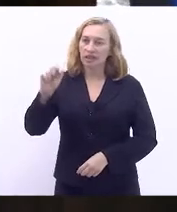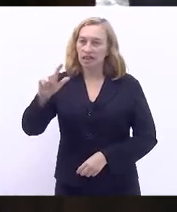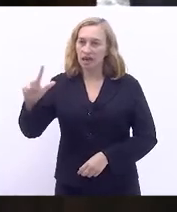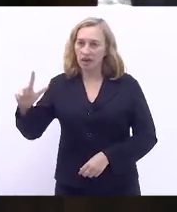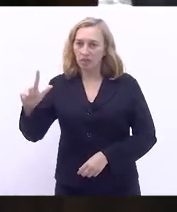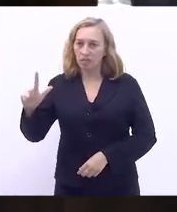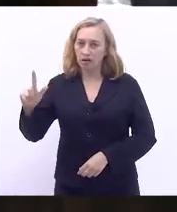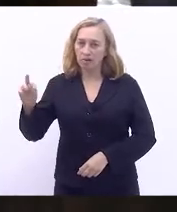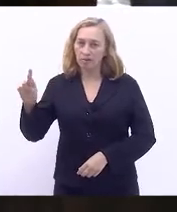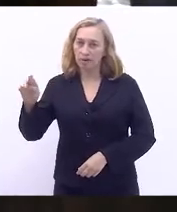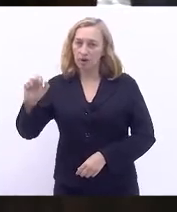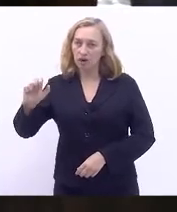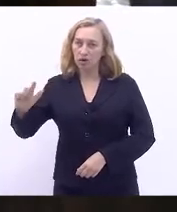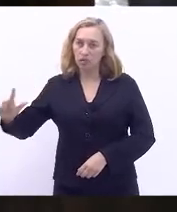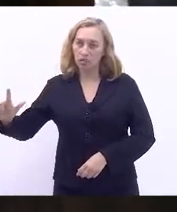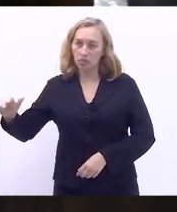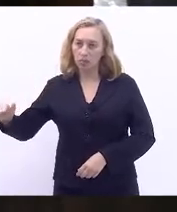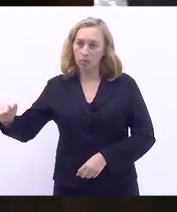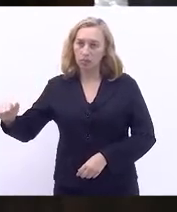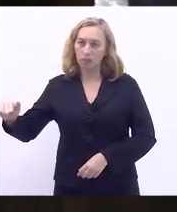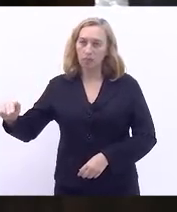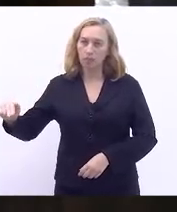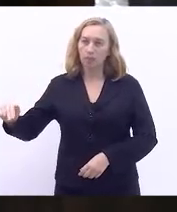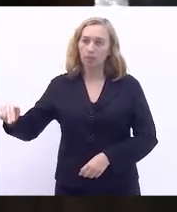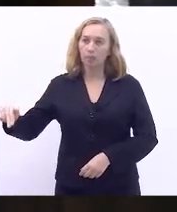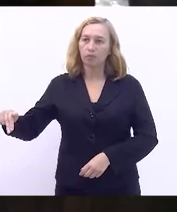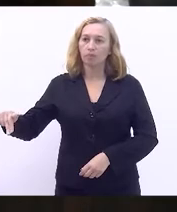Deputado Daniel Librelon.